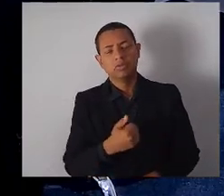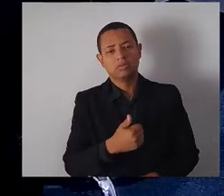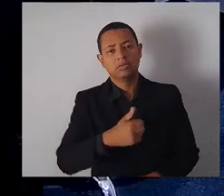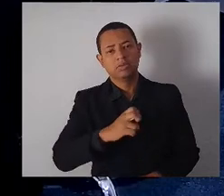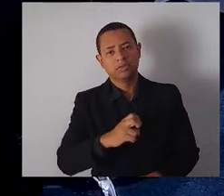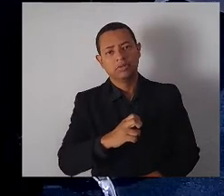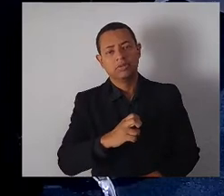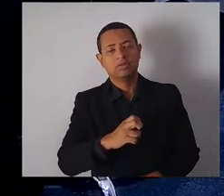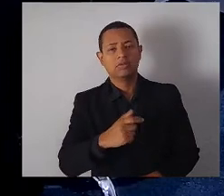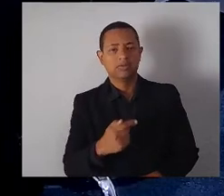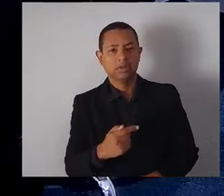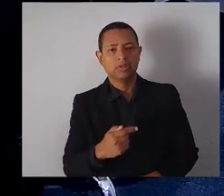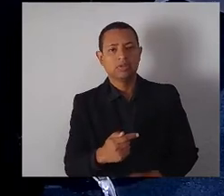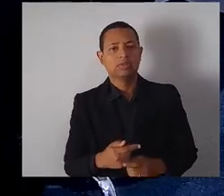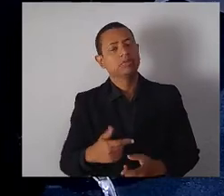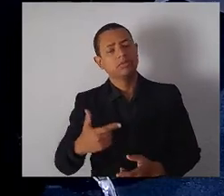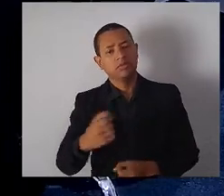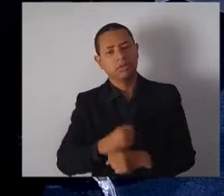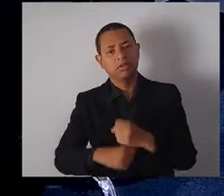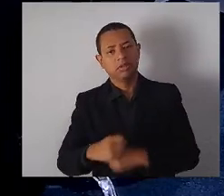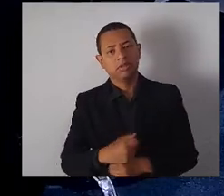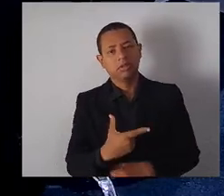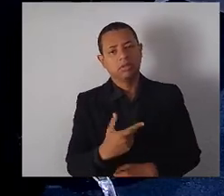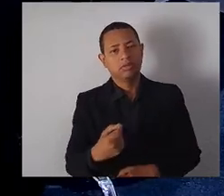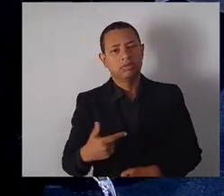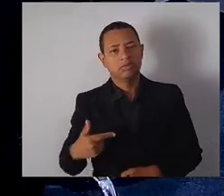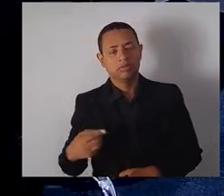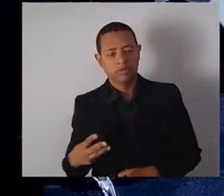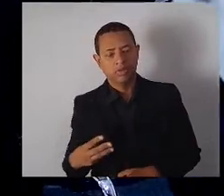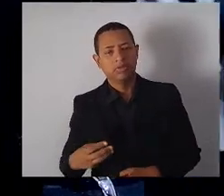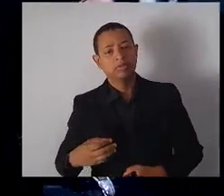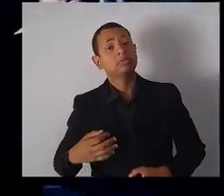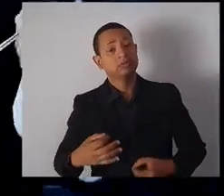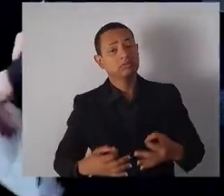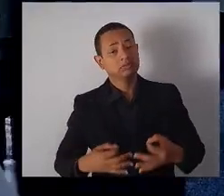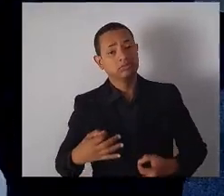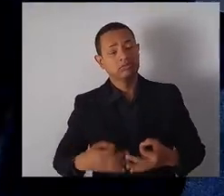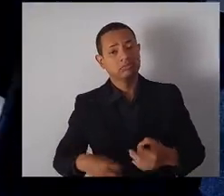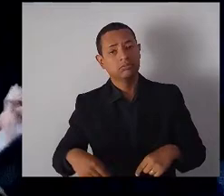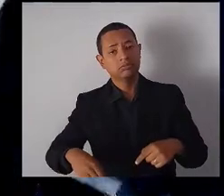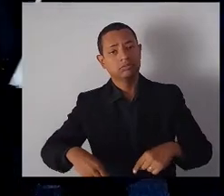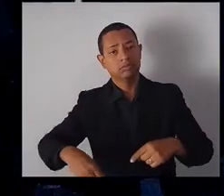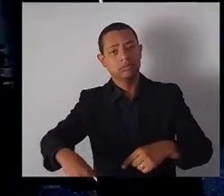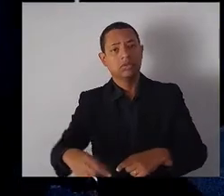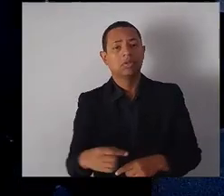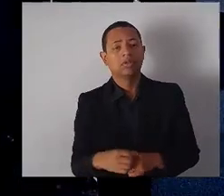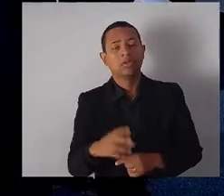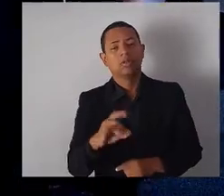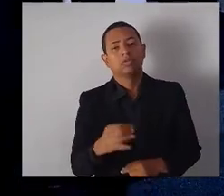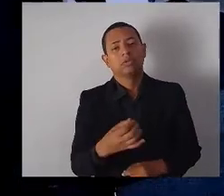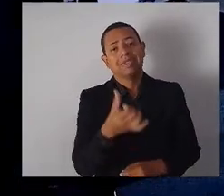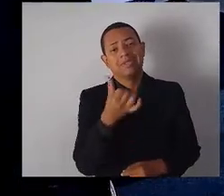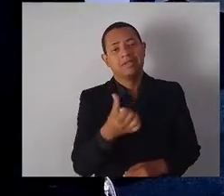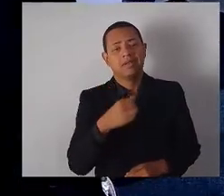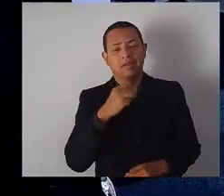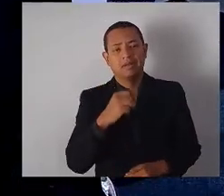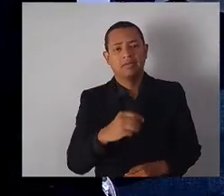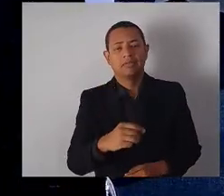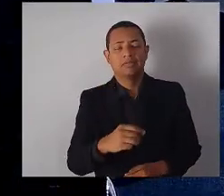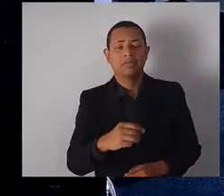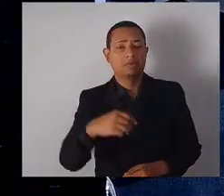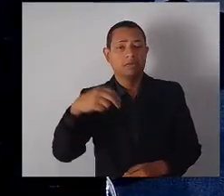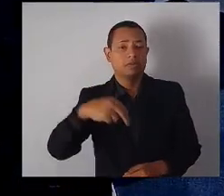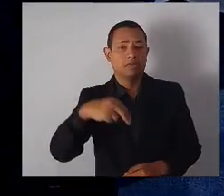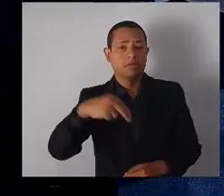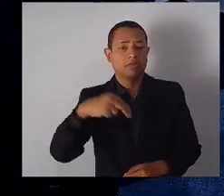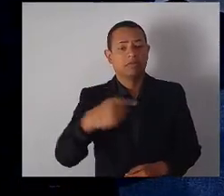de 2023. Julgada por esta corte no dia 6 de novembro de 2023. Não se